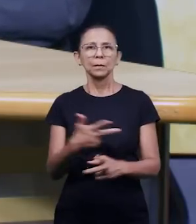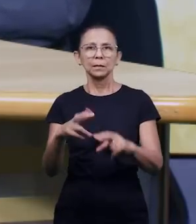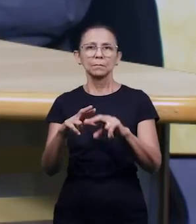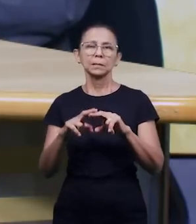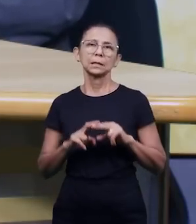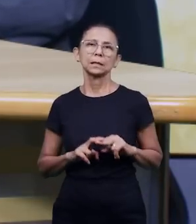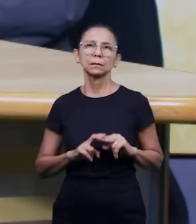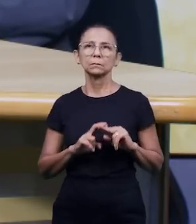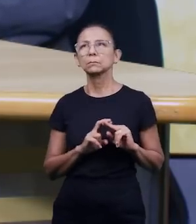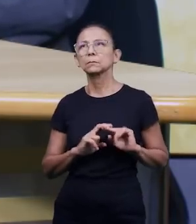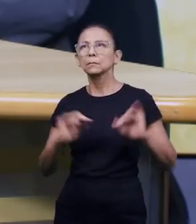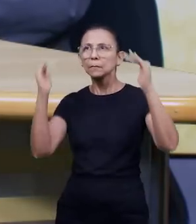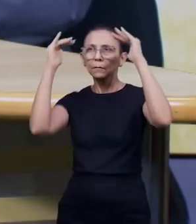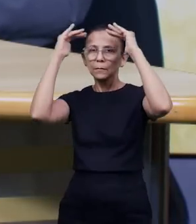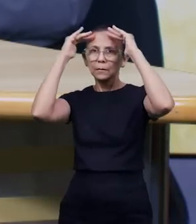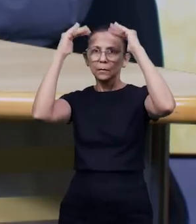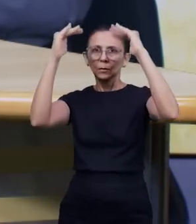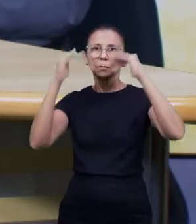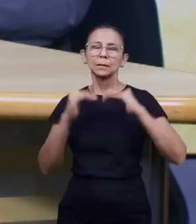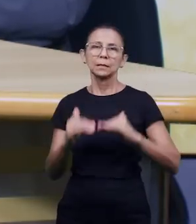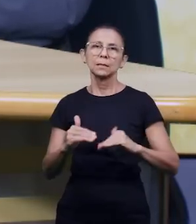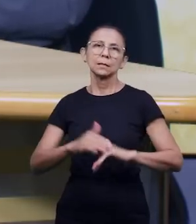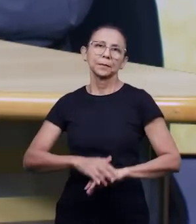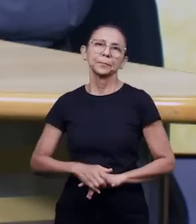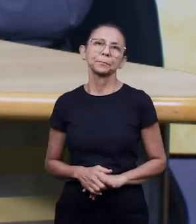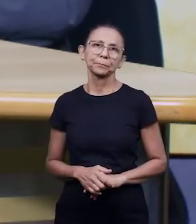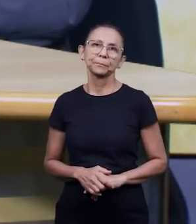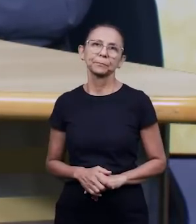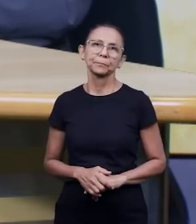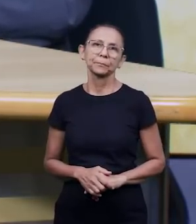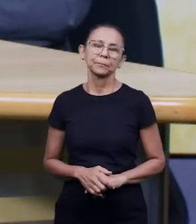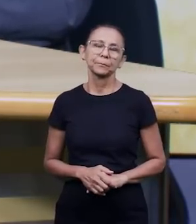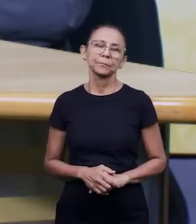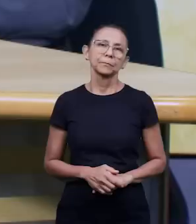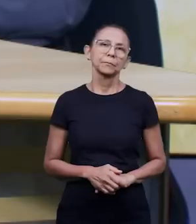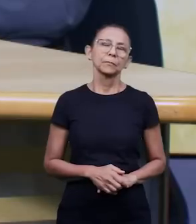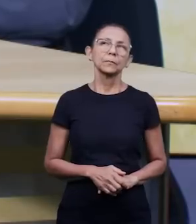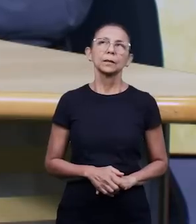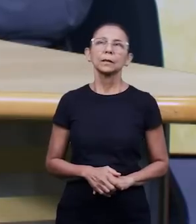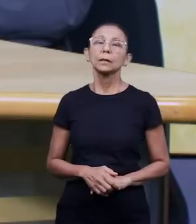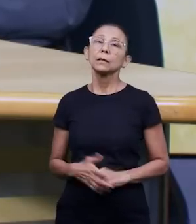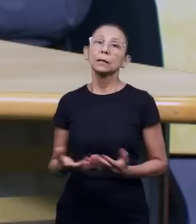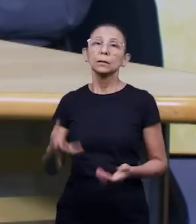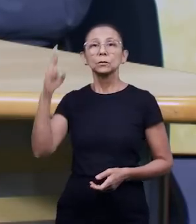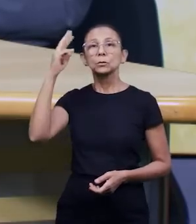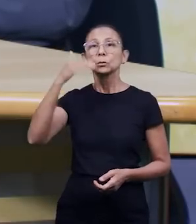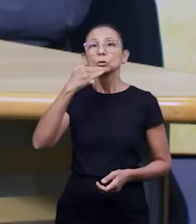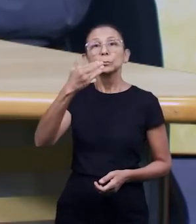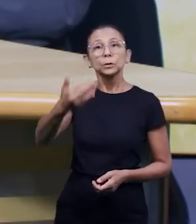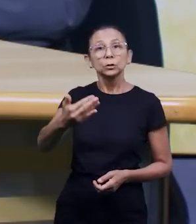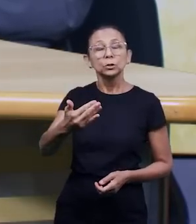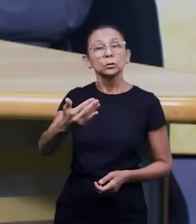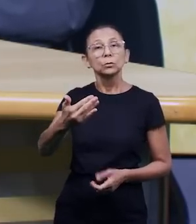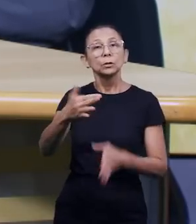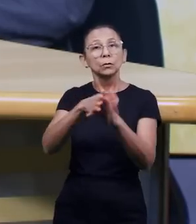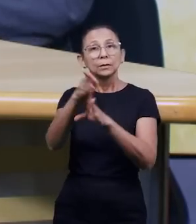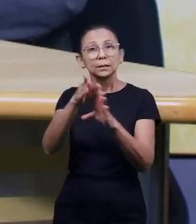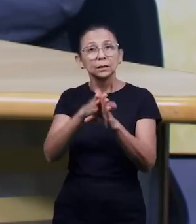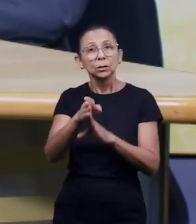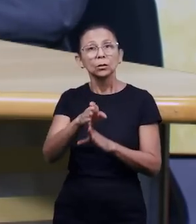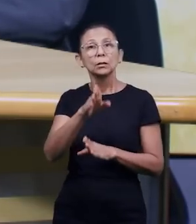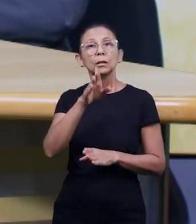decisão que você tinha que tomar. Então, isso você observa no crente. Você observa. Às vezes até